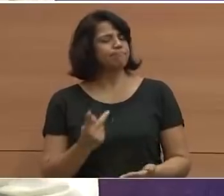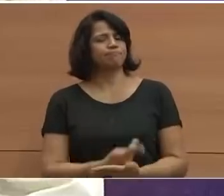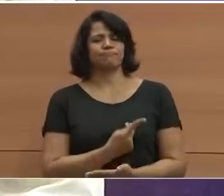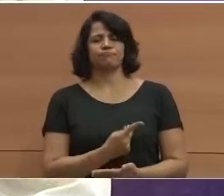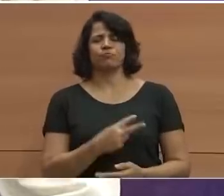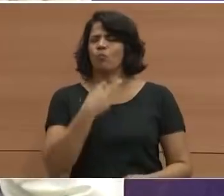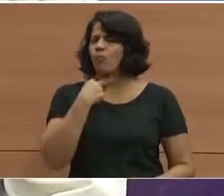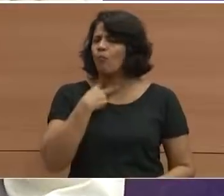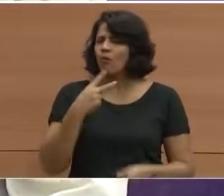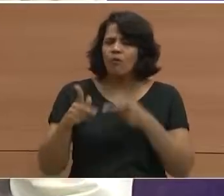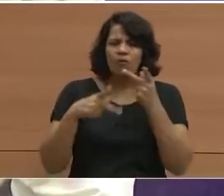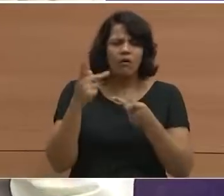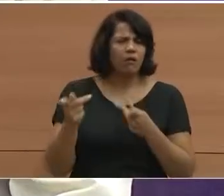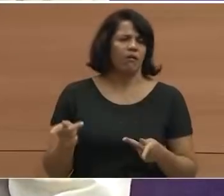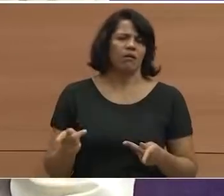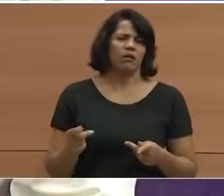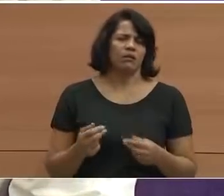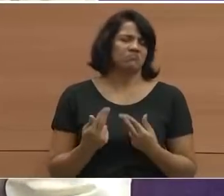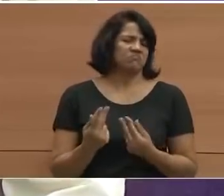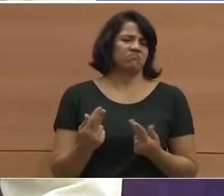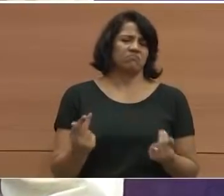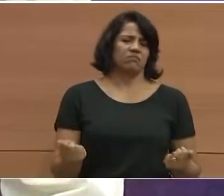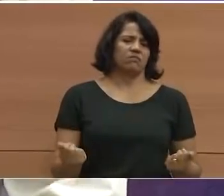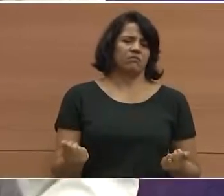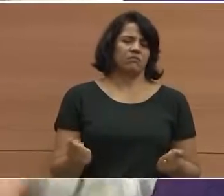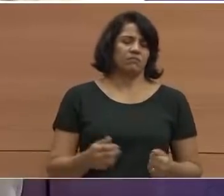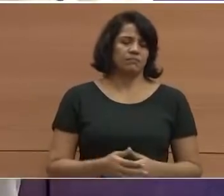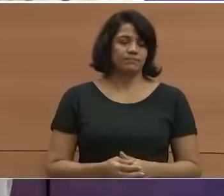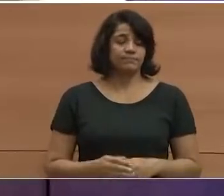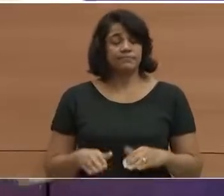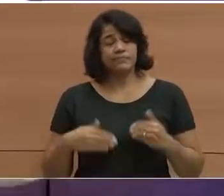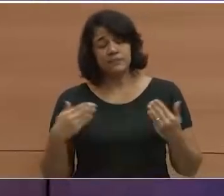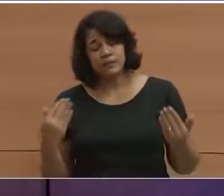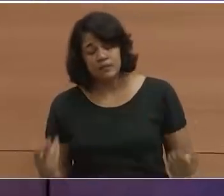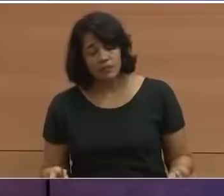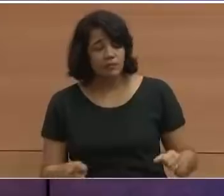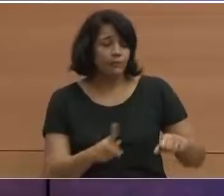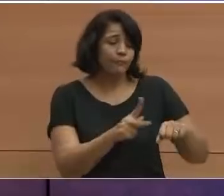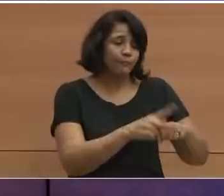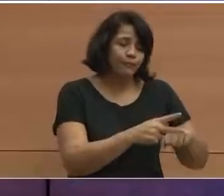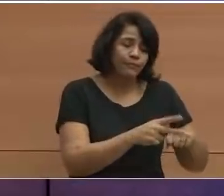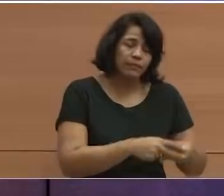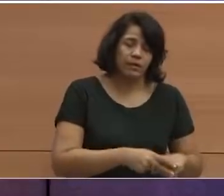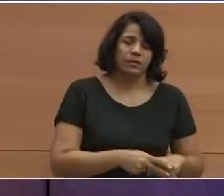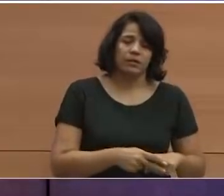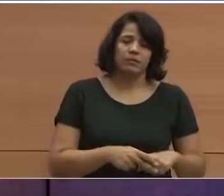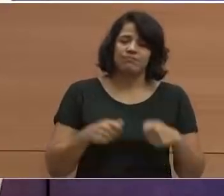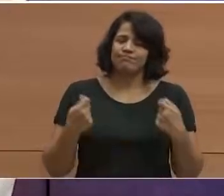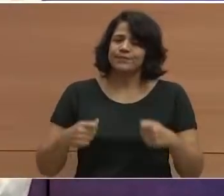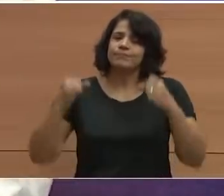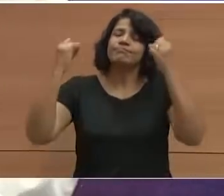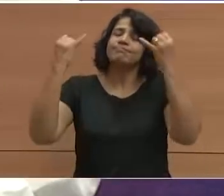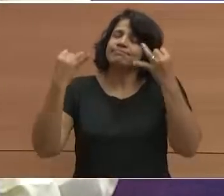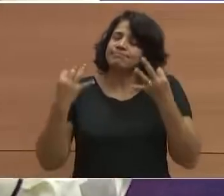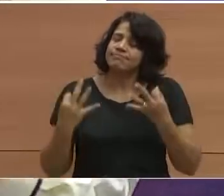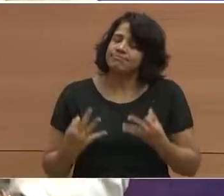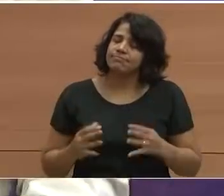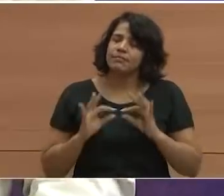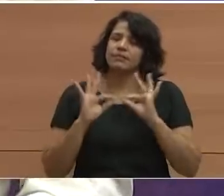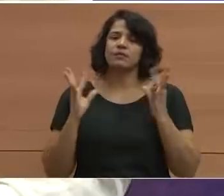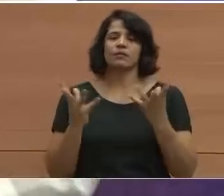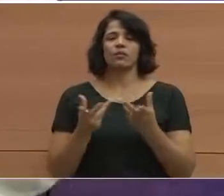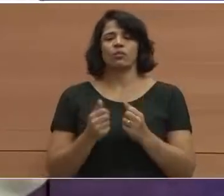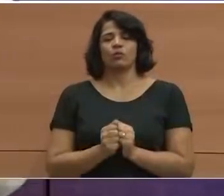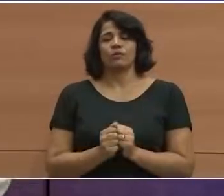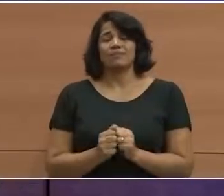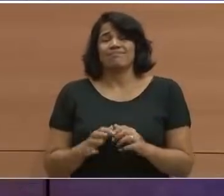Então Pedro passou a fazer-lhes uma exposição de ordem, teve que explicar tudo o que aconteceu, tal. Então, se Deus